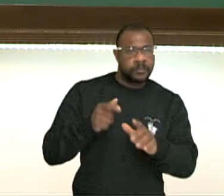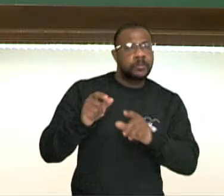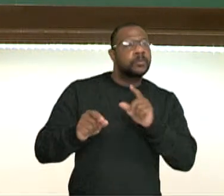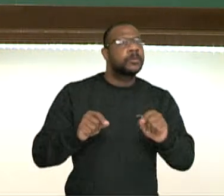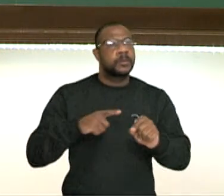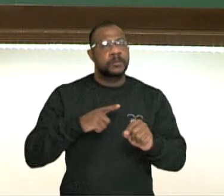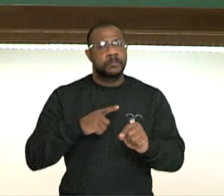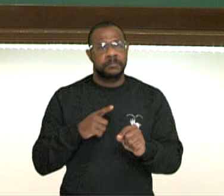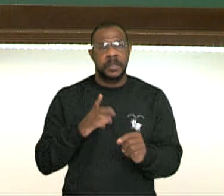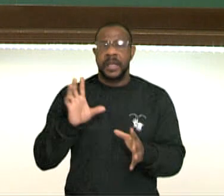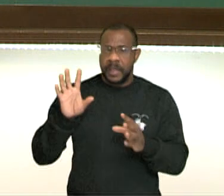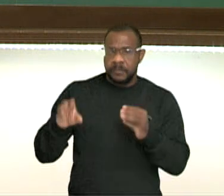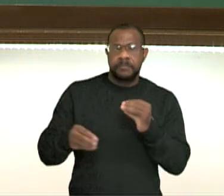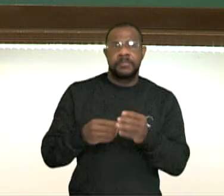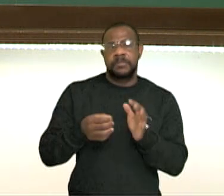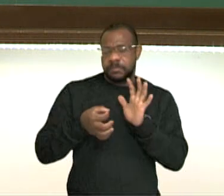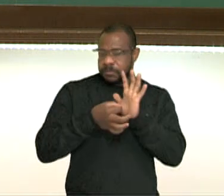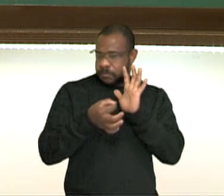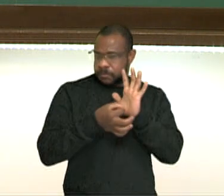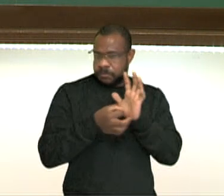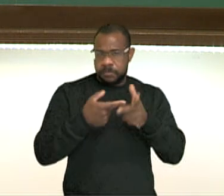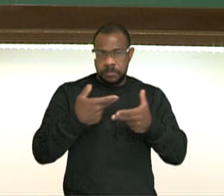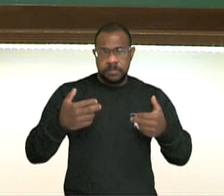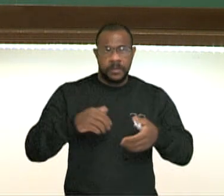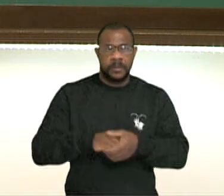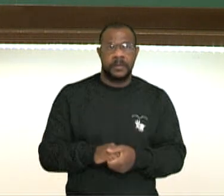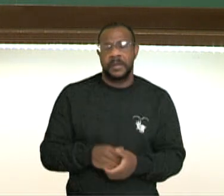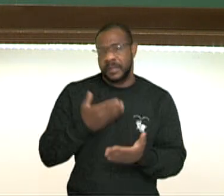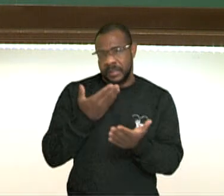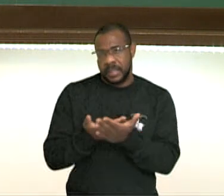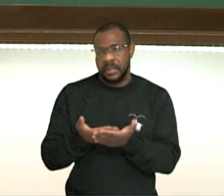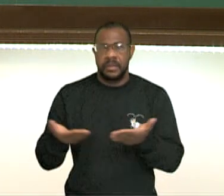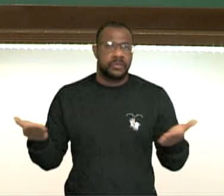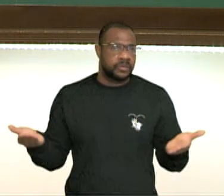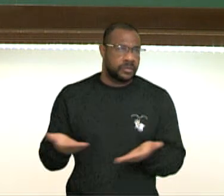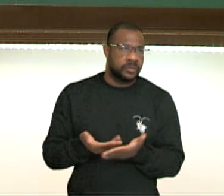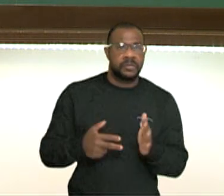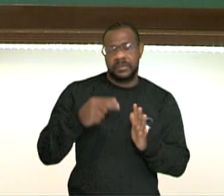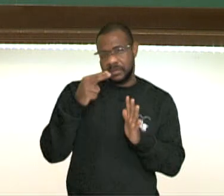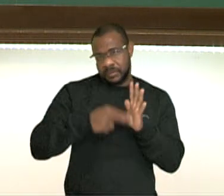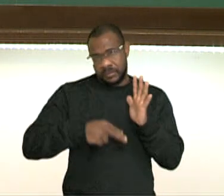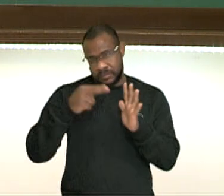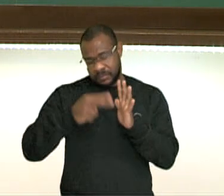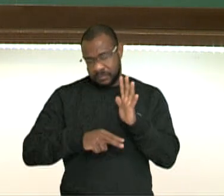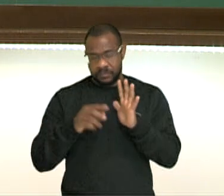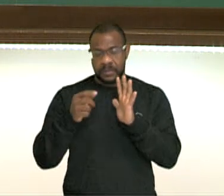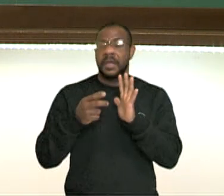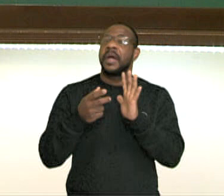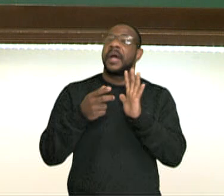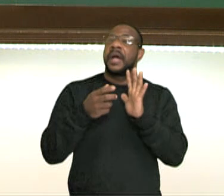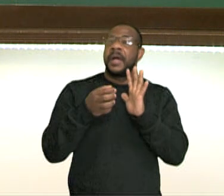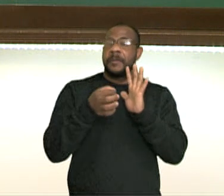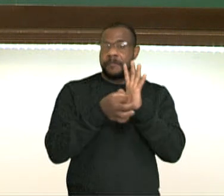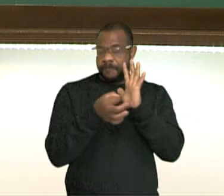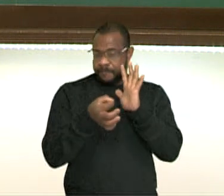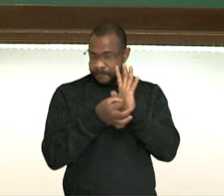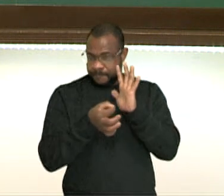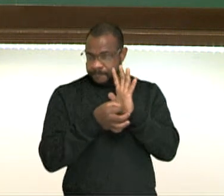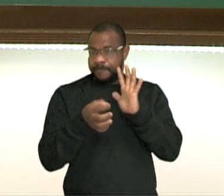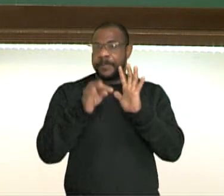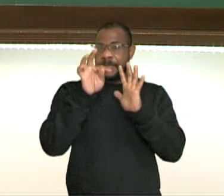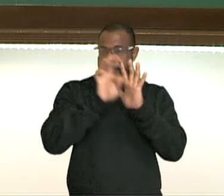esses operadores argumentativos. Na aula de hoje, nós lemos um artigo de opinião, localizamos